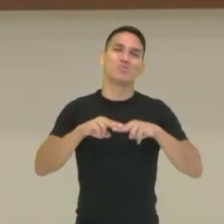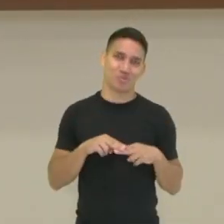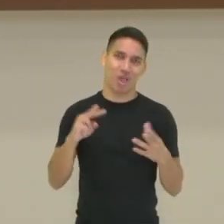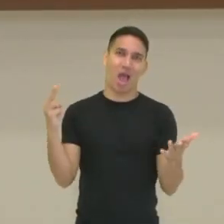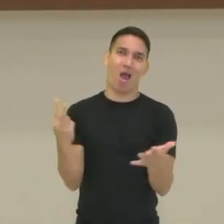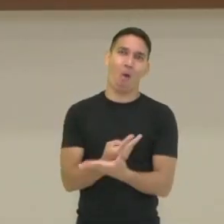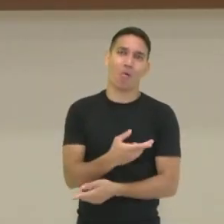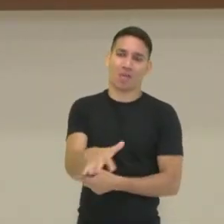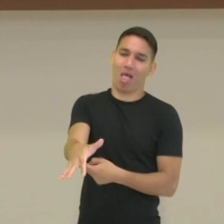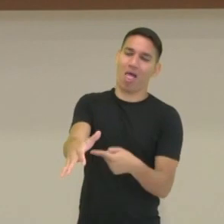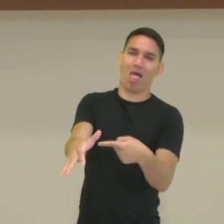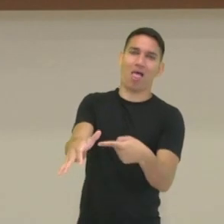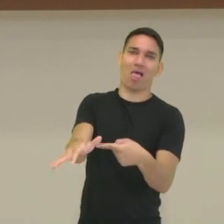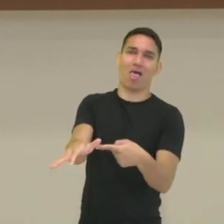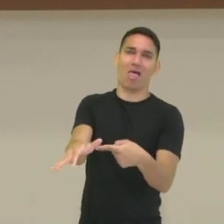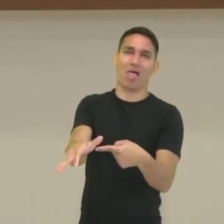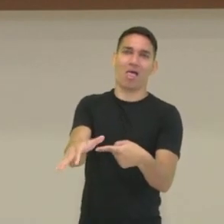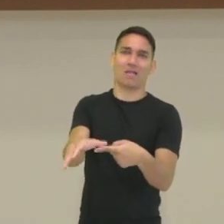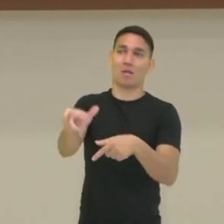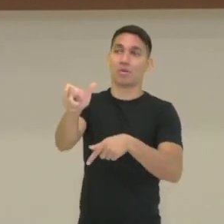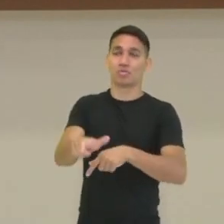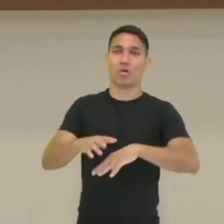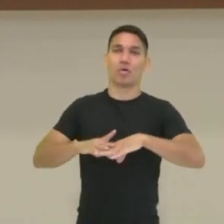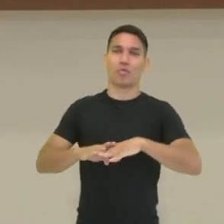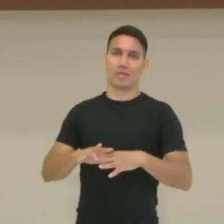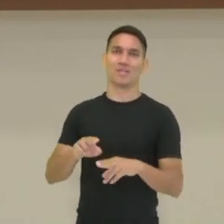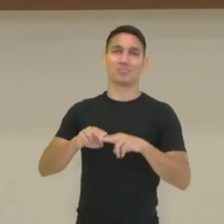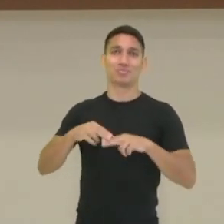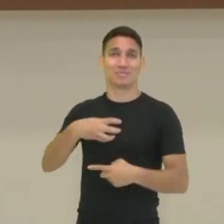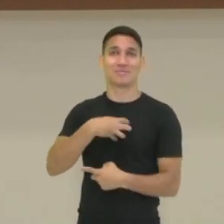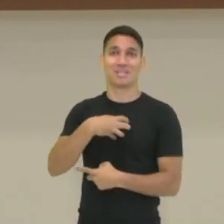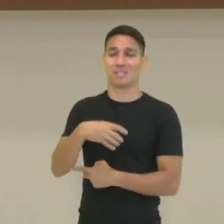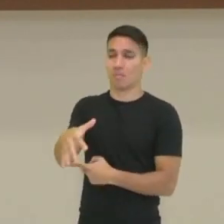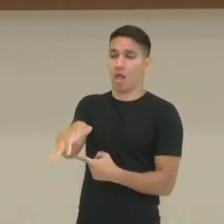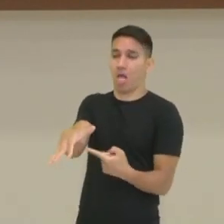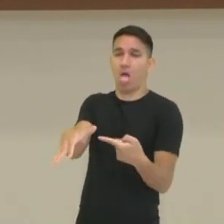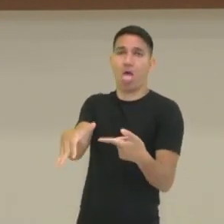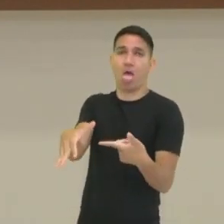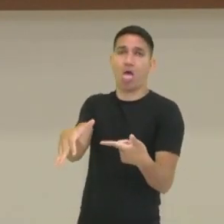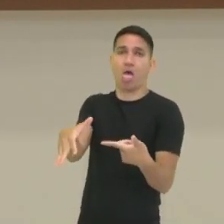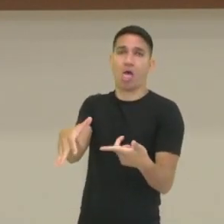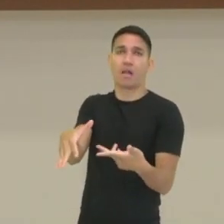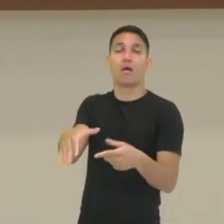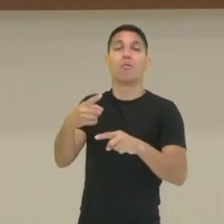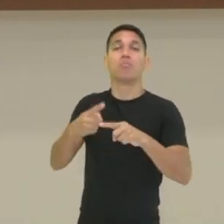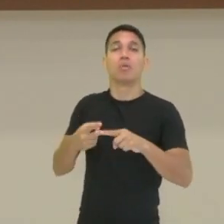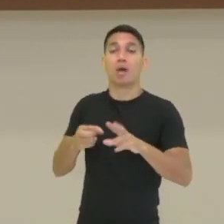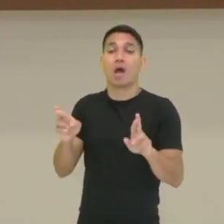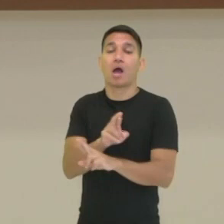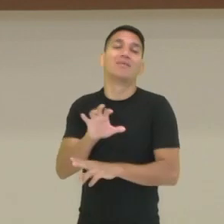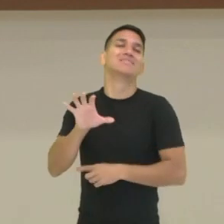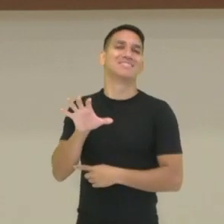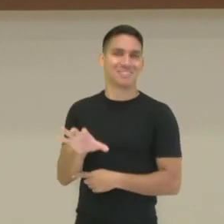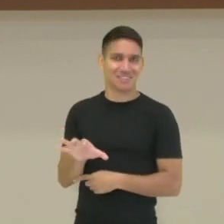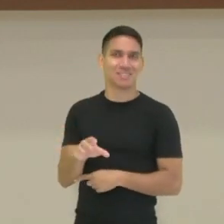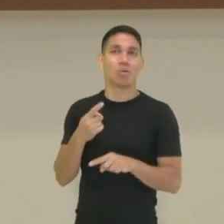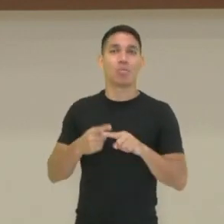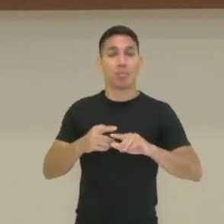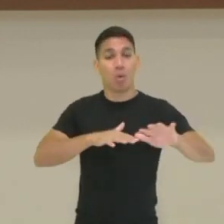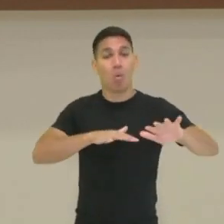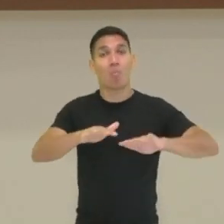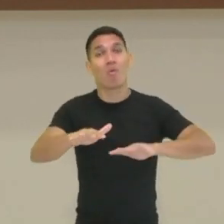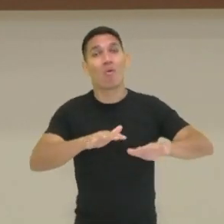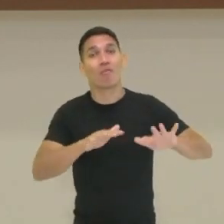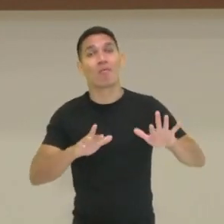uma característica de quem tem o mal de Parkinson é o quê? O tremor nas mãos. Está associado aos